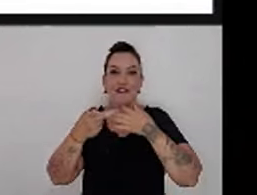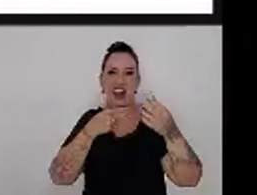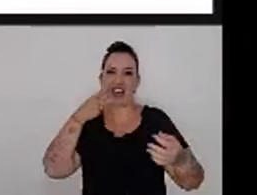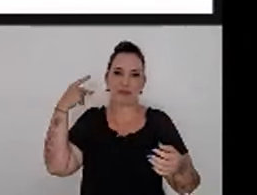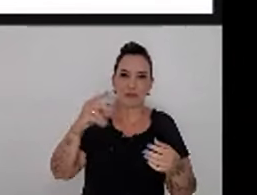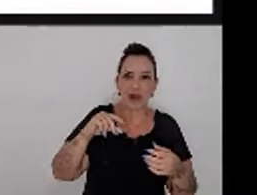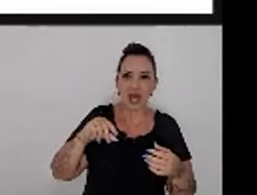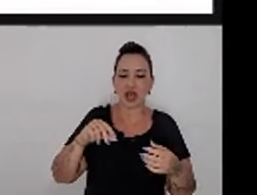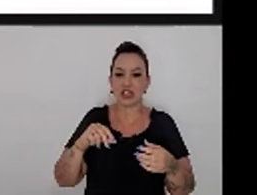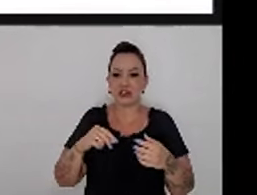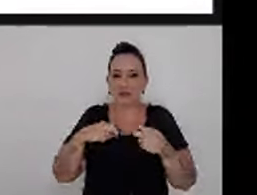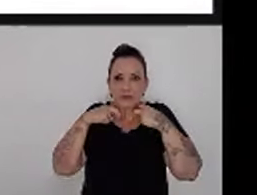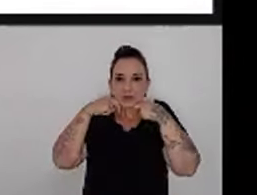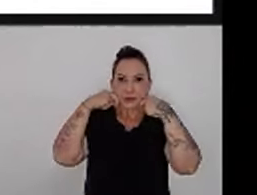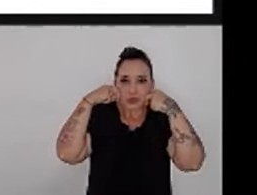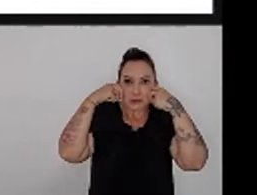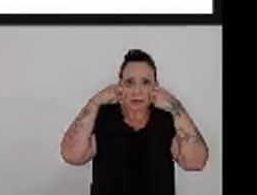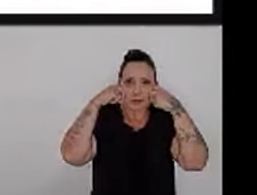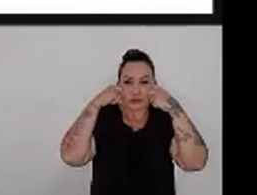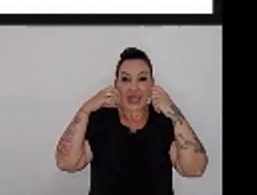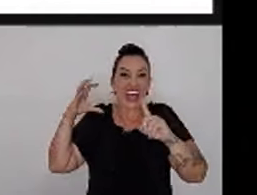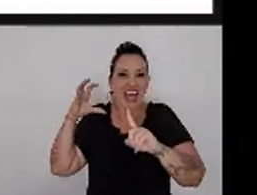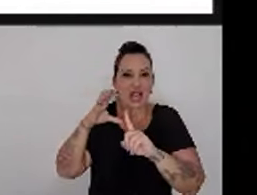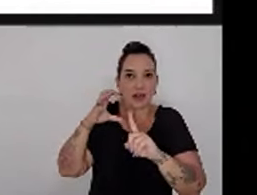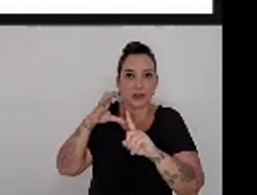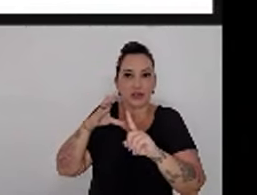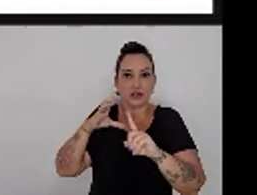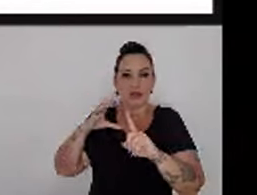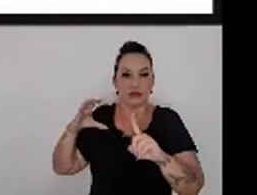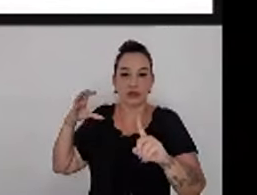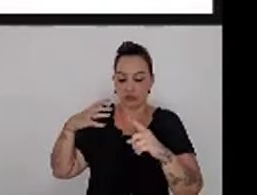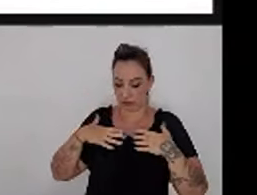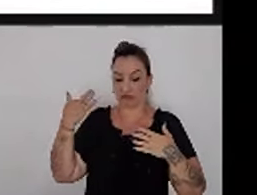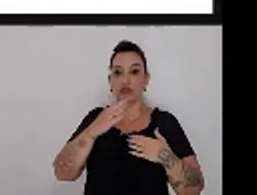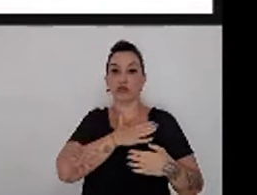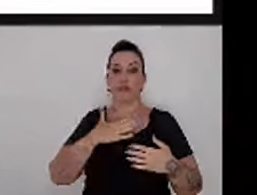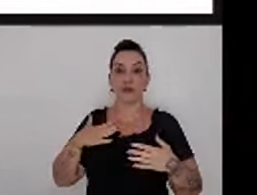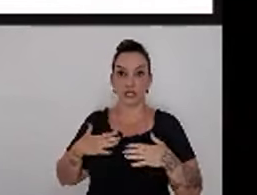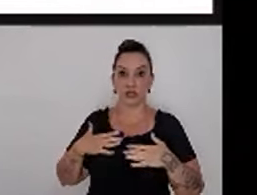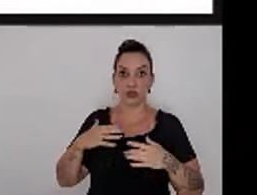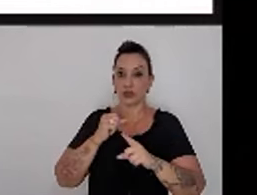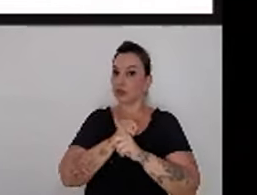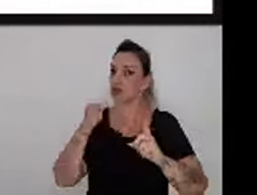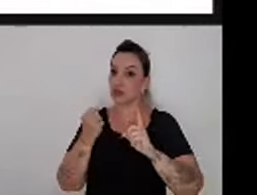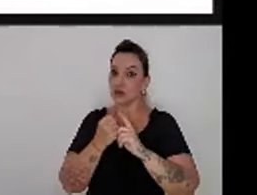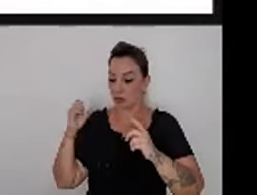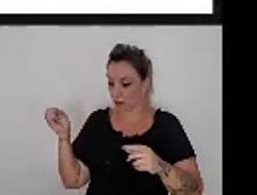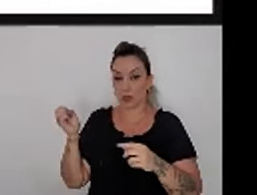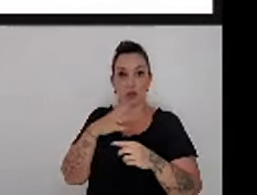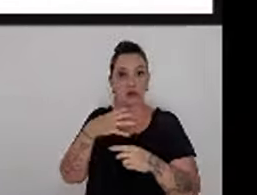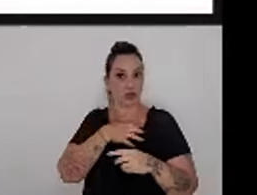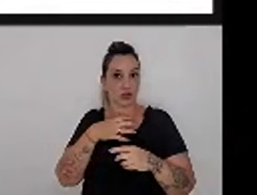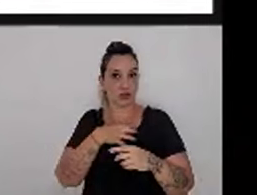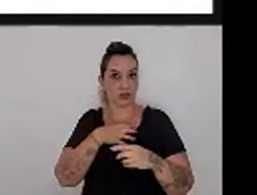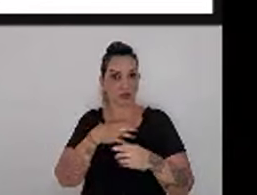a difamação, o constrangimento, a ameaça e os ataques físicos. A sociedade contemporânea e